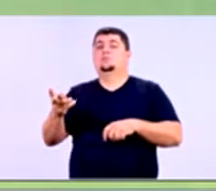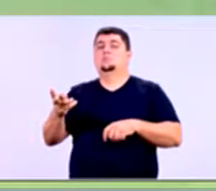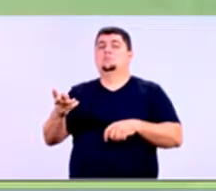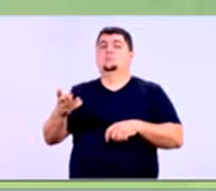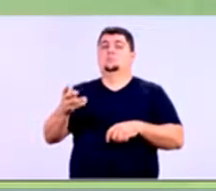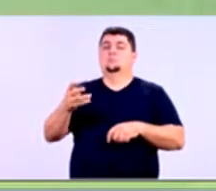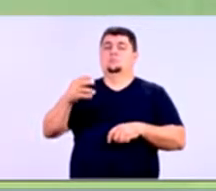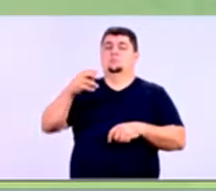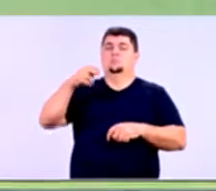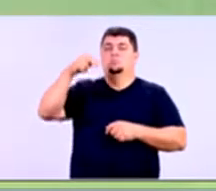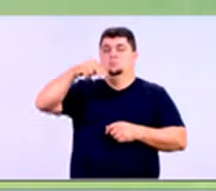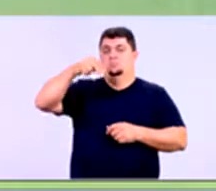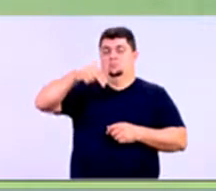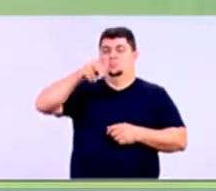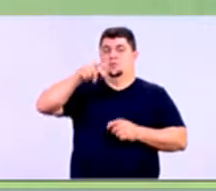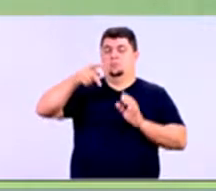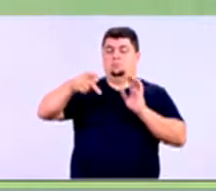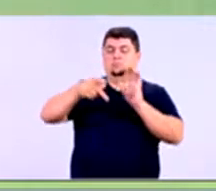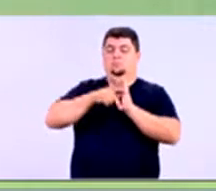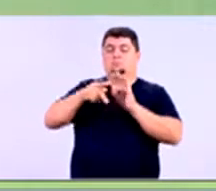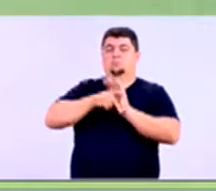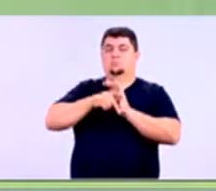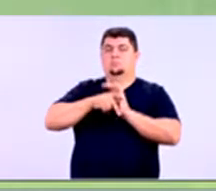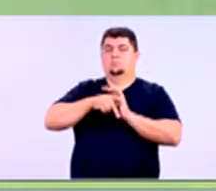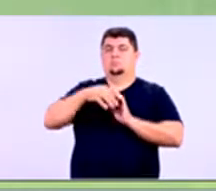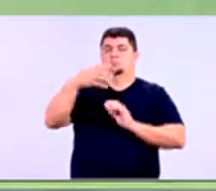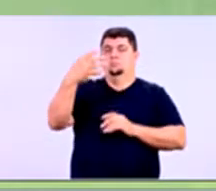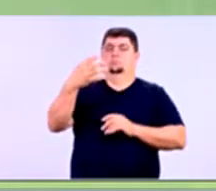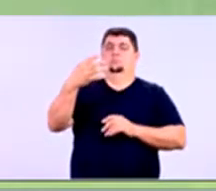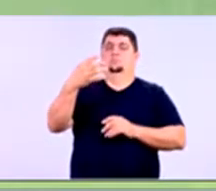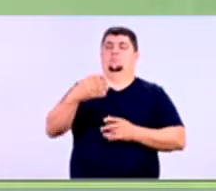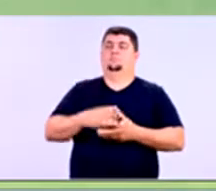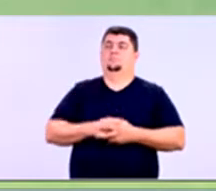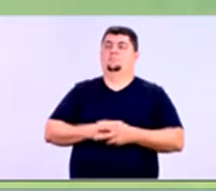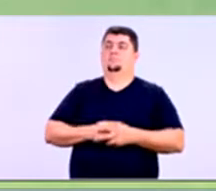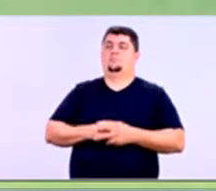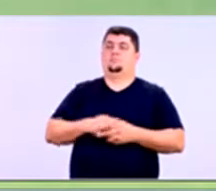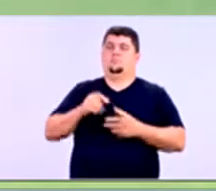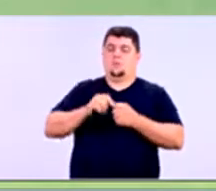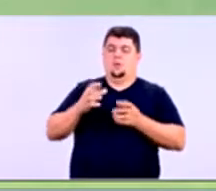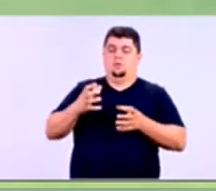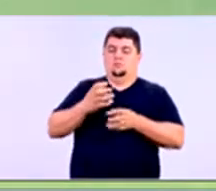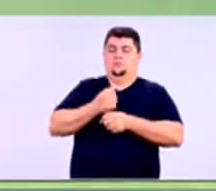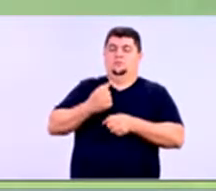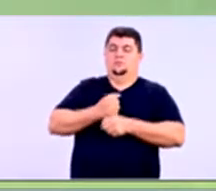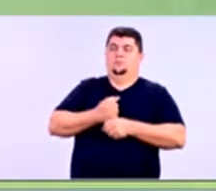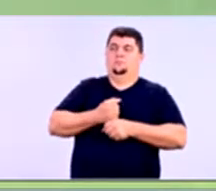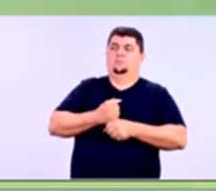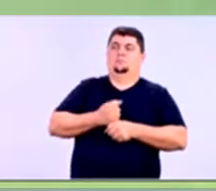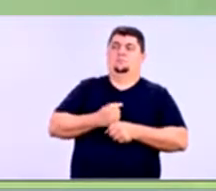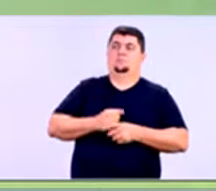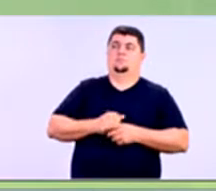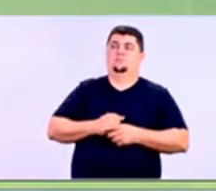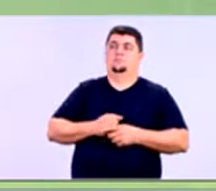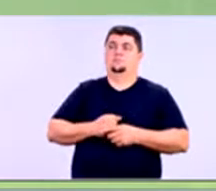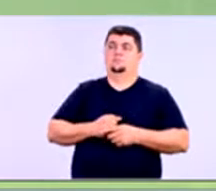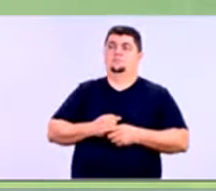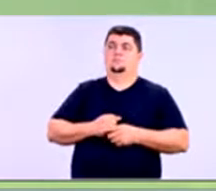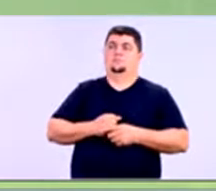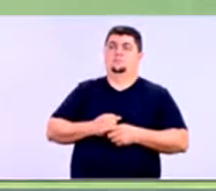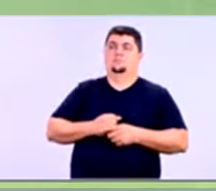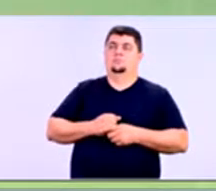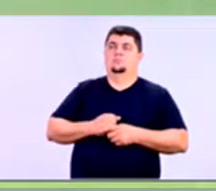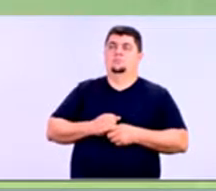N, que já marcamos, 4. Fazendo a multiplicação, como é uma